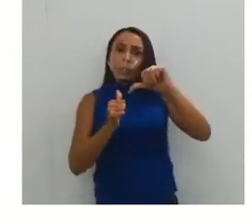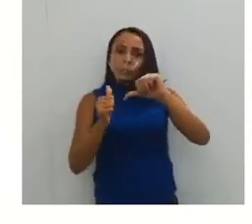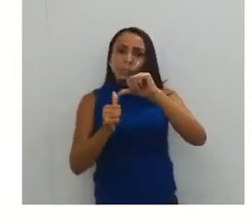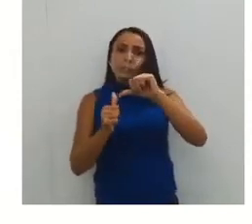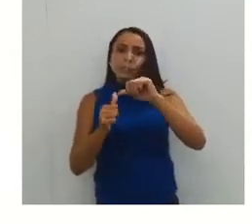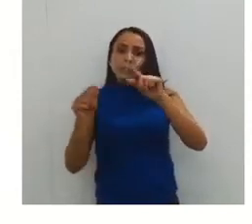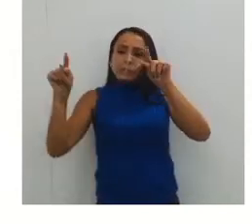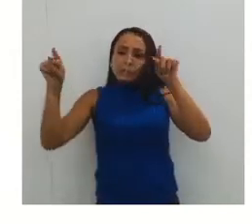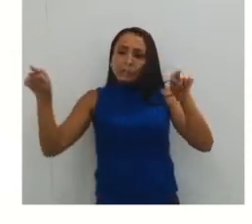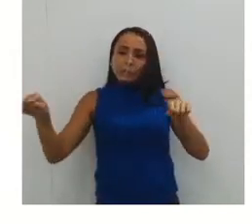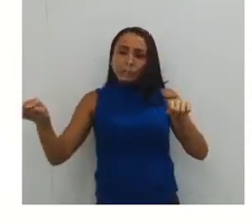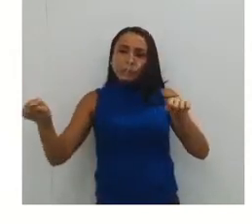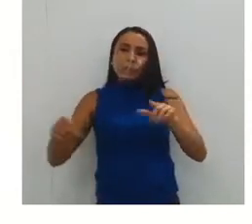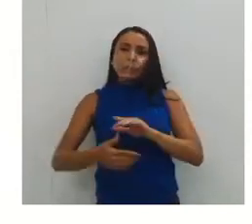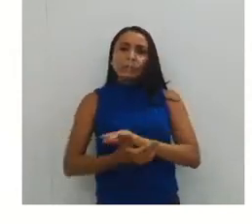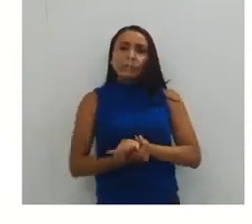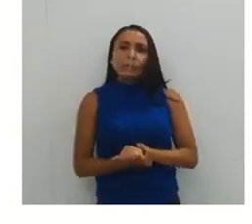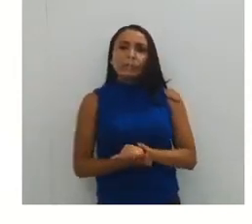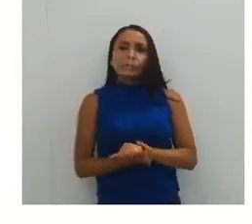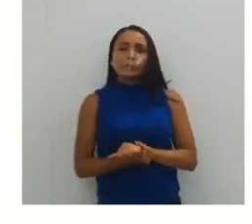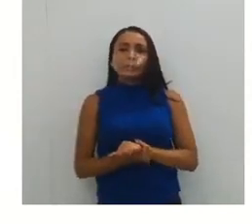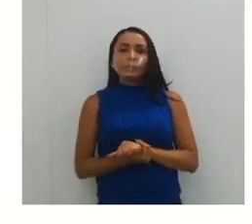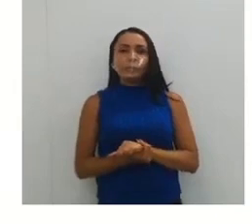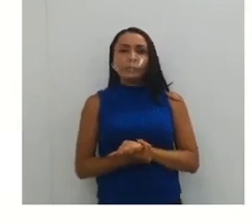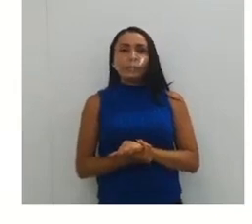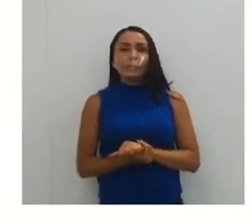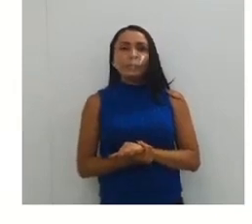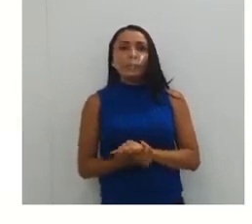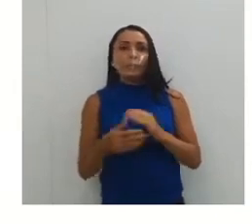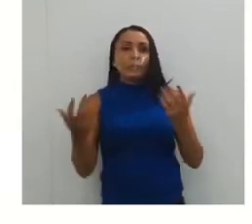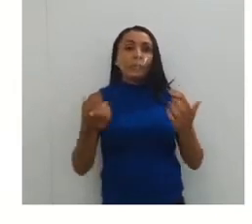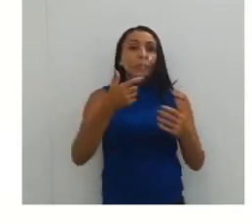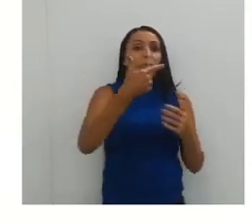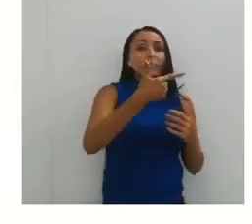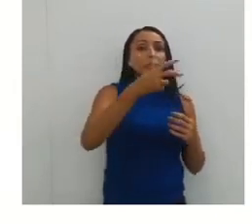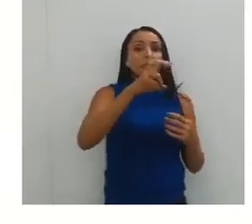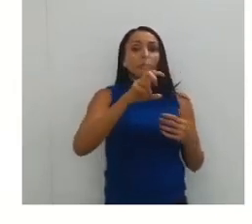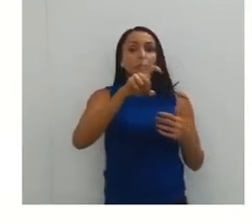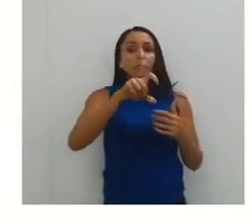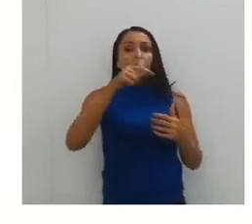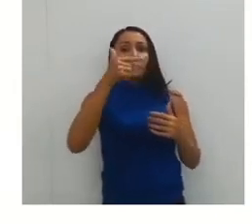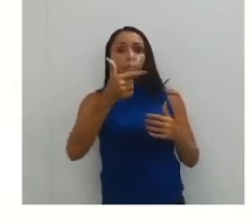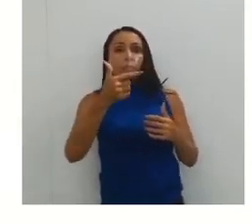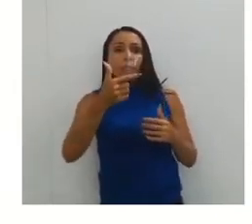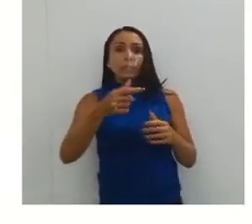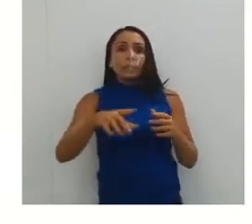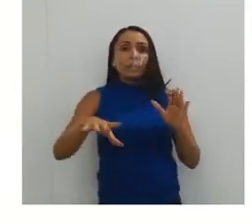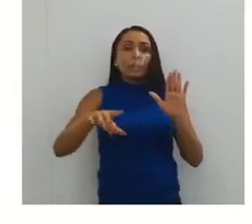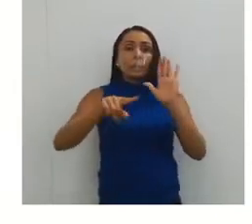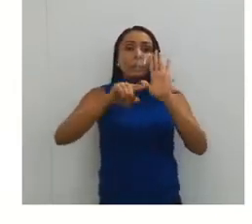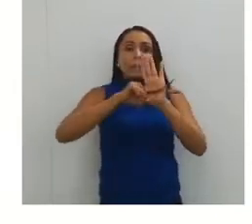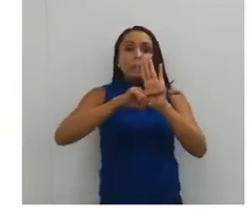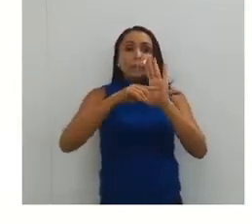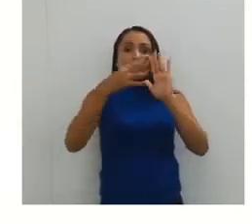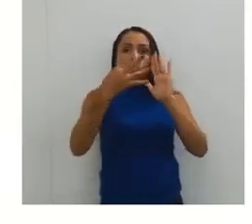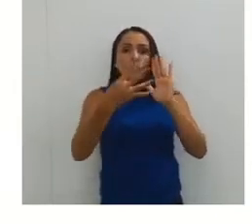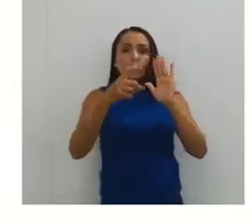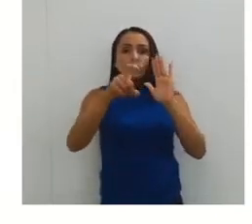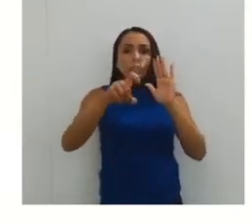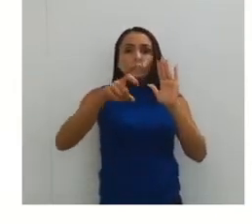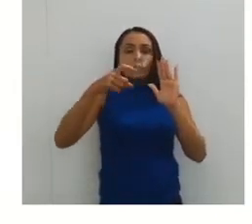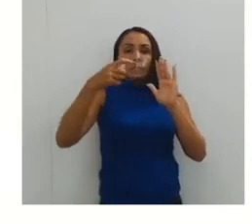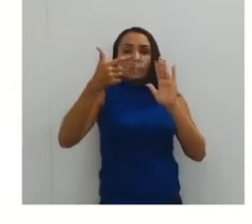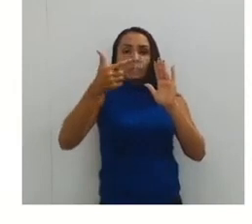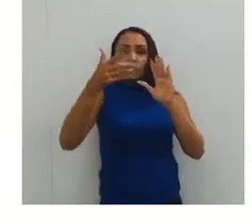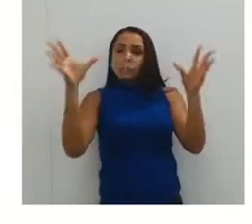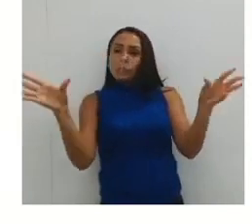dentro. Agora sim, terá a conversa. 25x ao quadrado menos 4x ao quadrado, ó, conversa com ele.